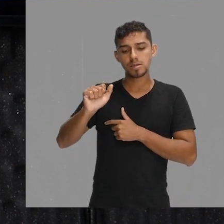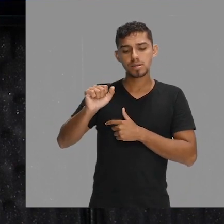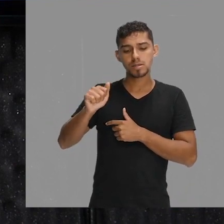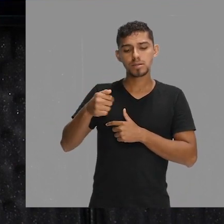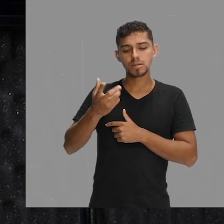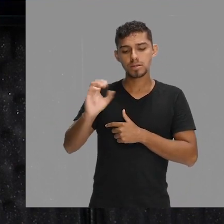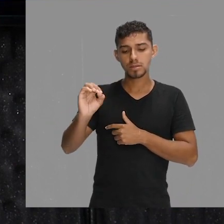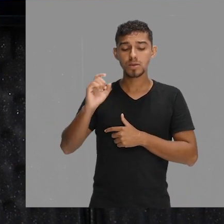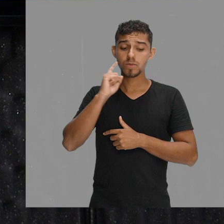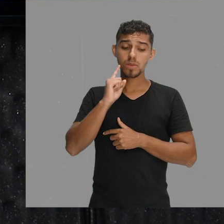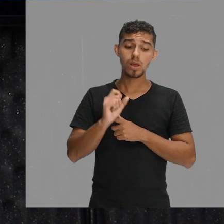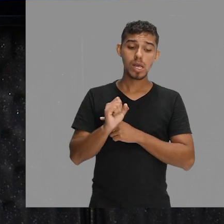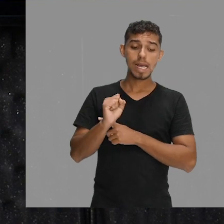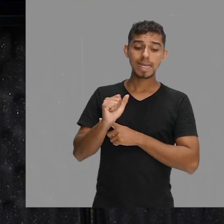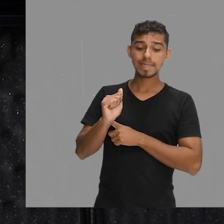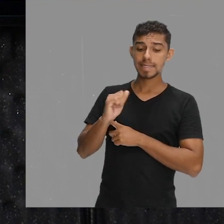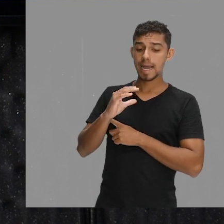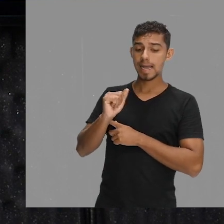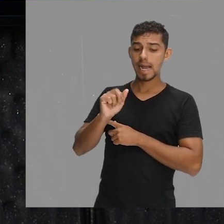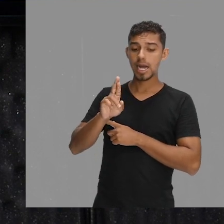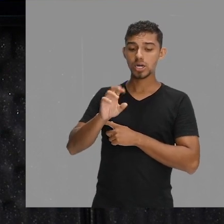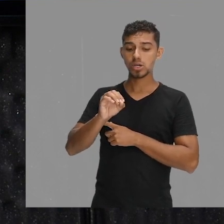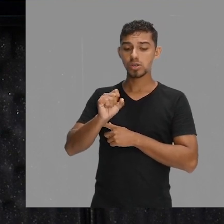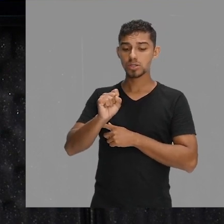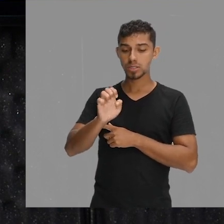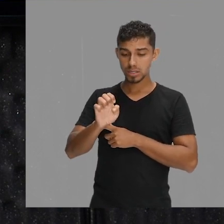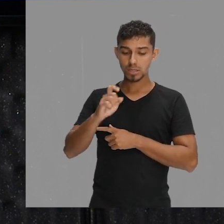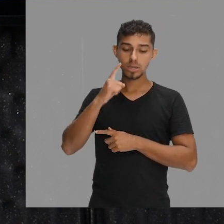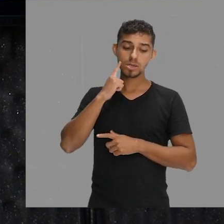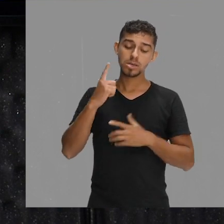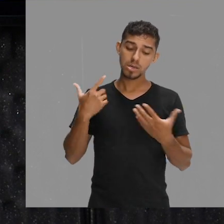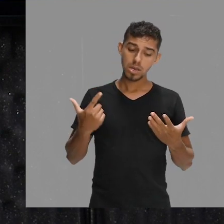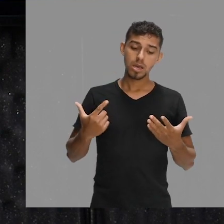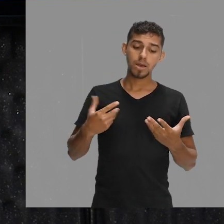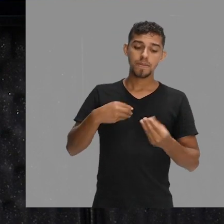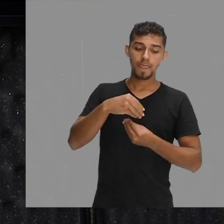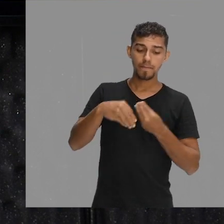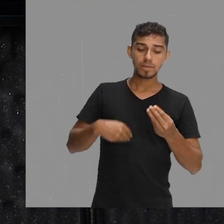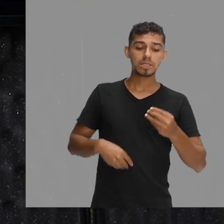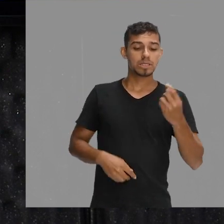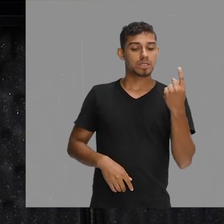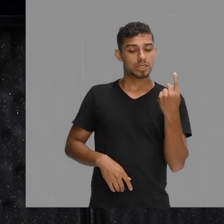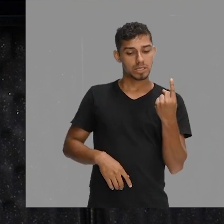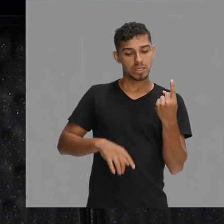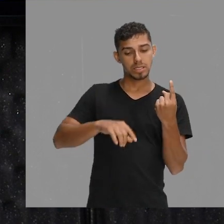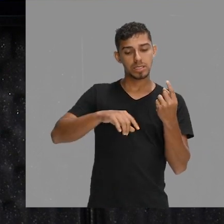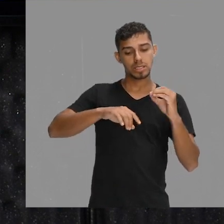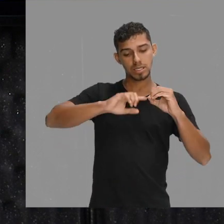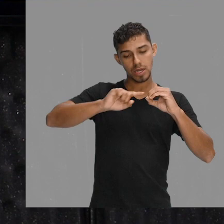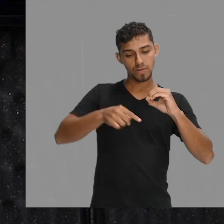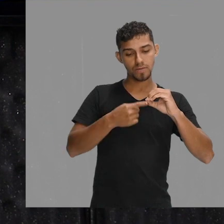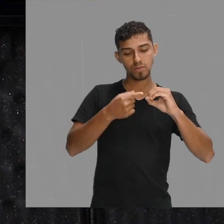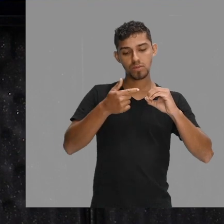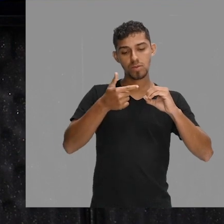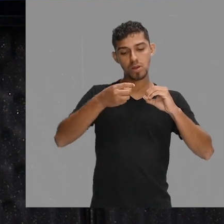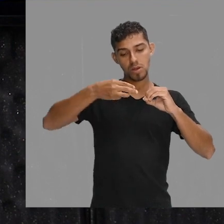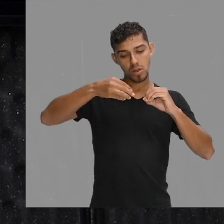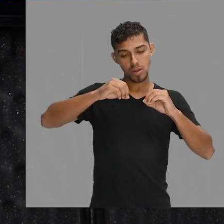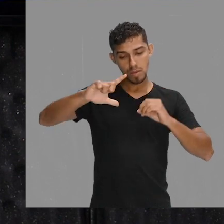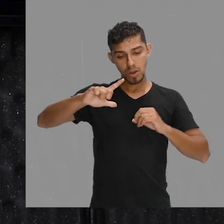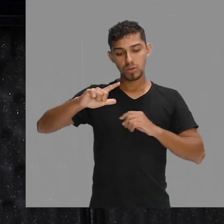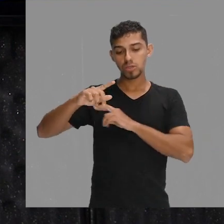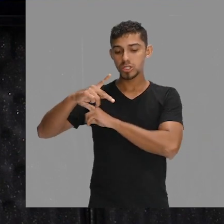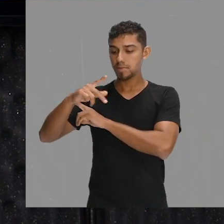Sacarose é uma substância molecular. Então, se eu adiciono 0,1 mol de sacarose, eu vou ter 0,1 mol